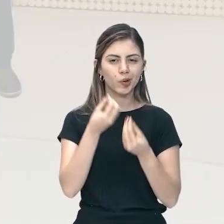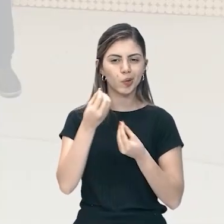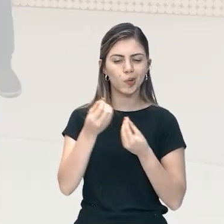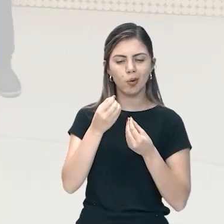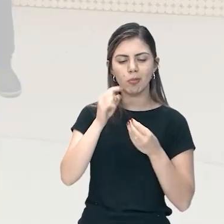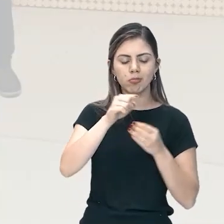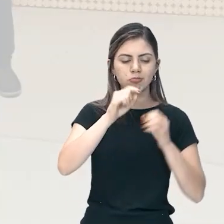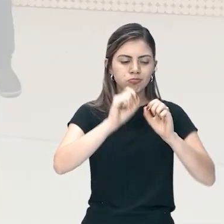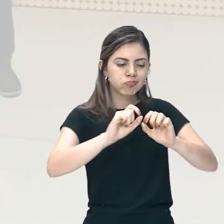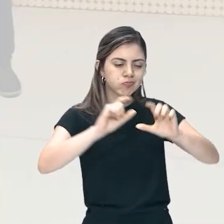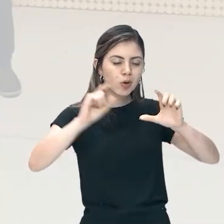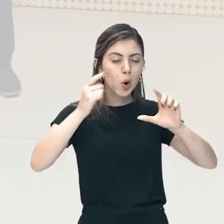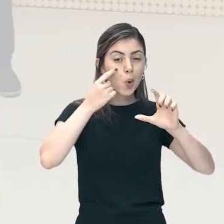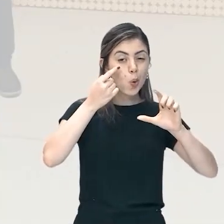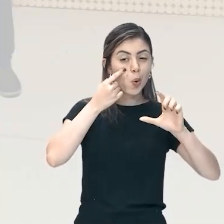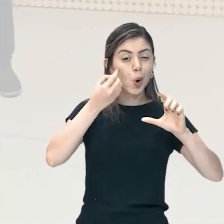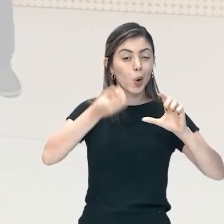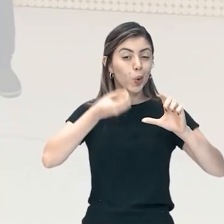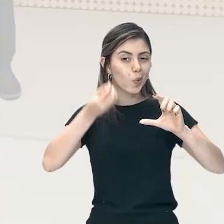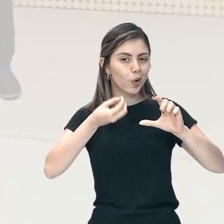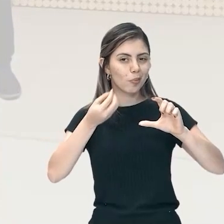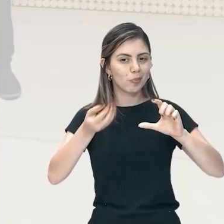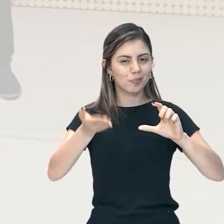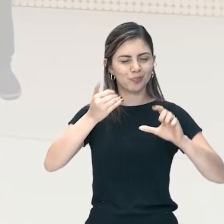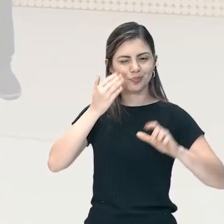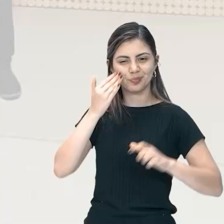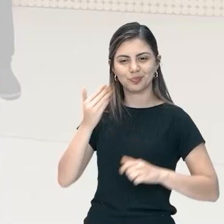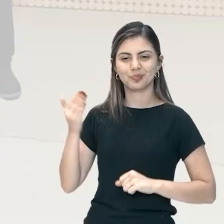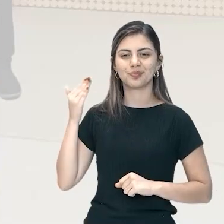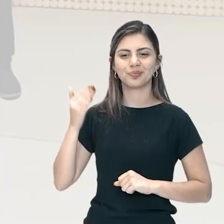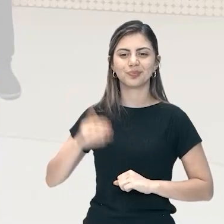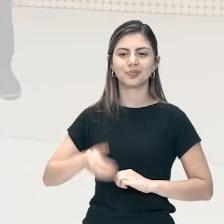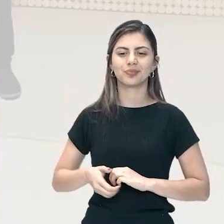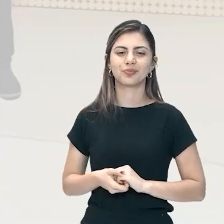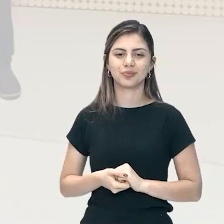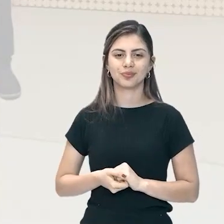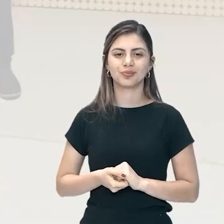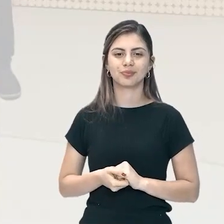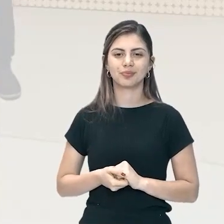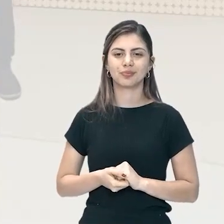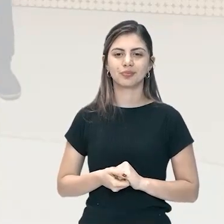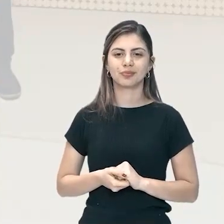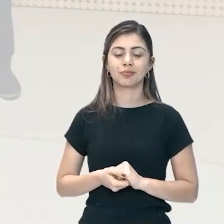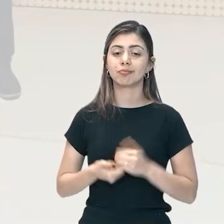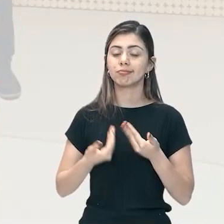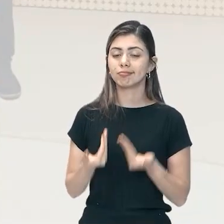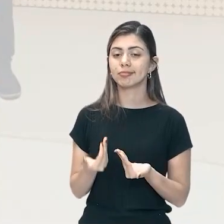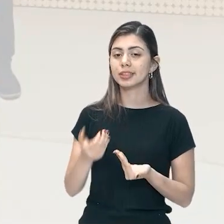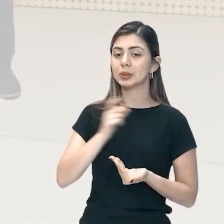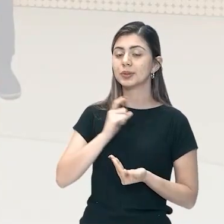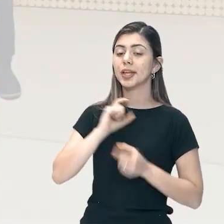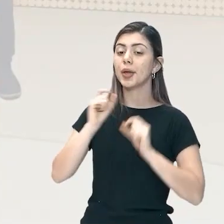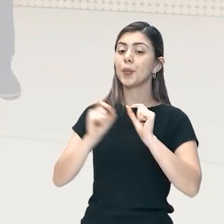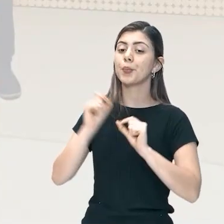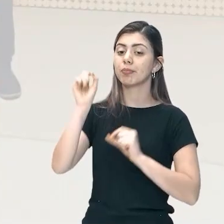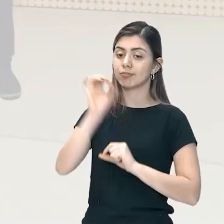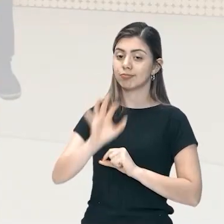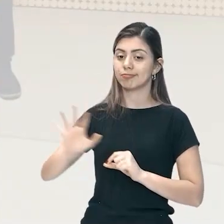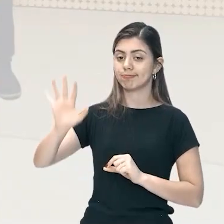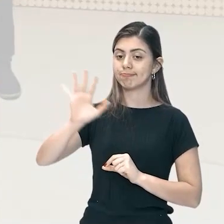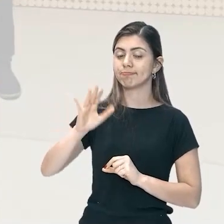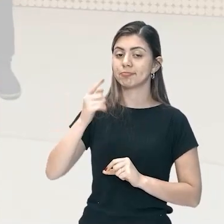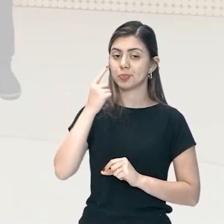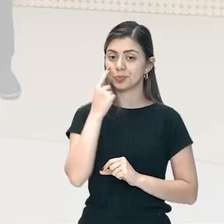perto? Vamos ver como ele é aí por dentro? Dá só uma olhada, olha só. Então aqui, ó, tu tem uma imagem do olho humano,